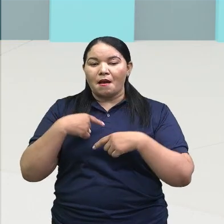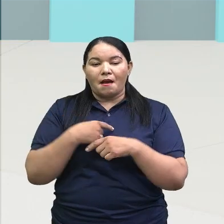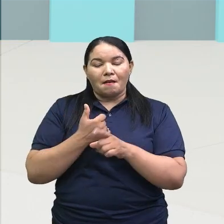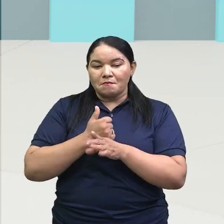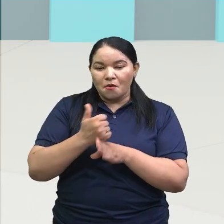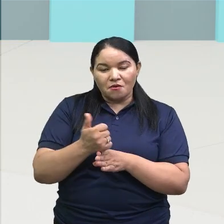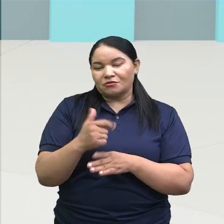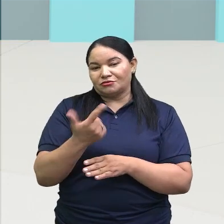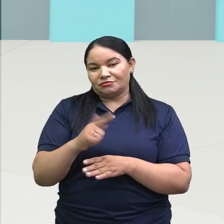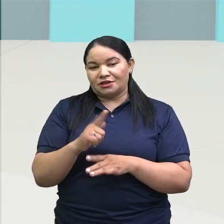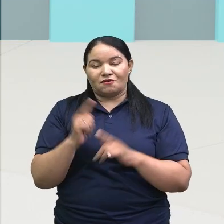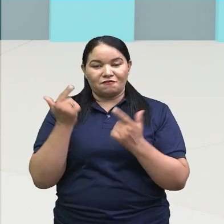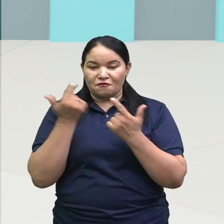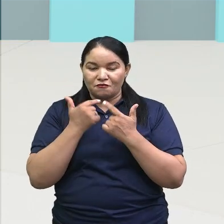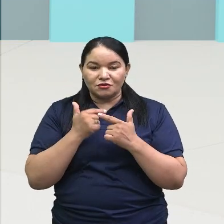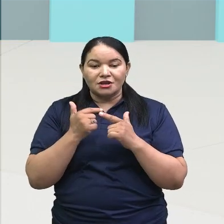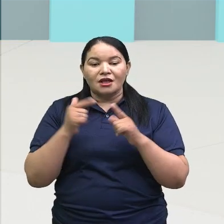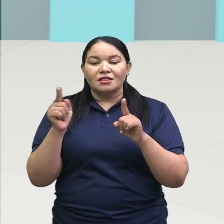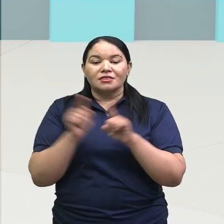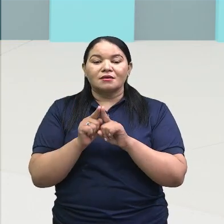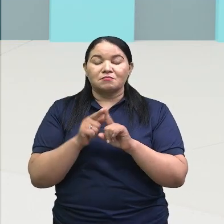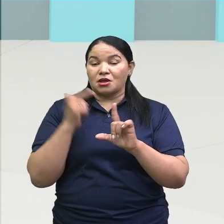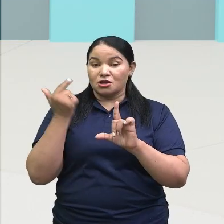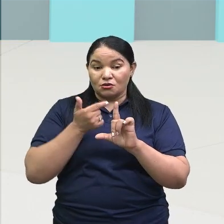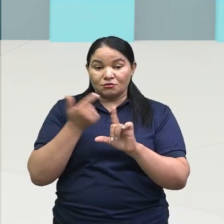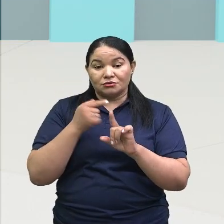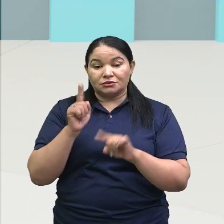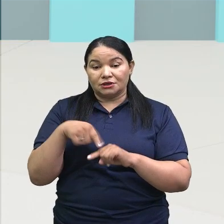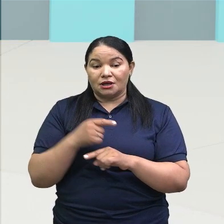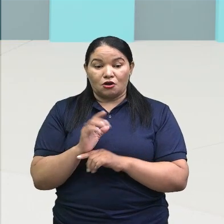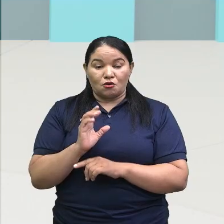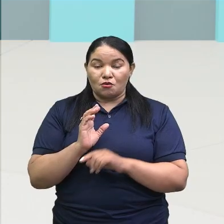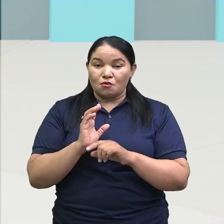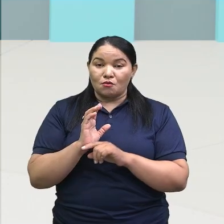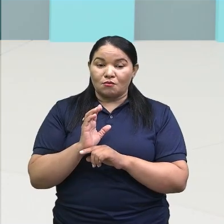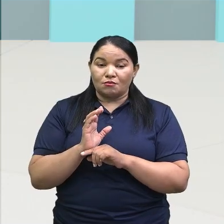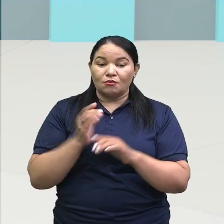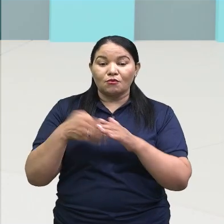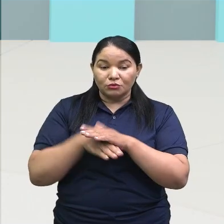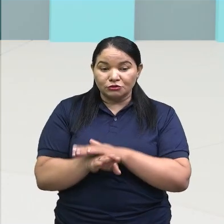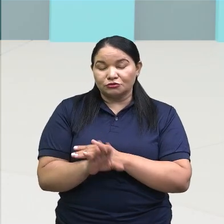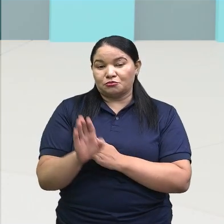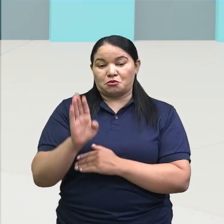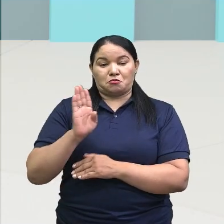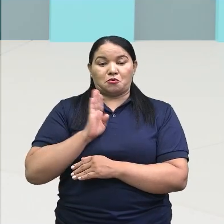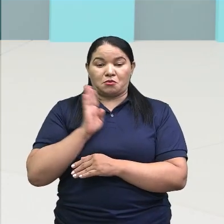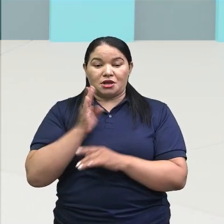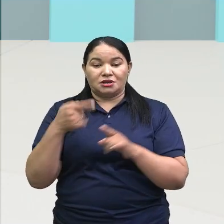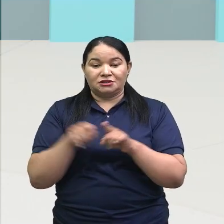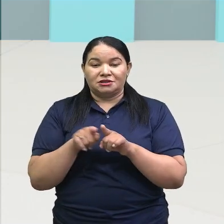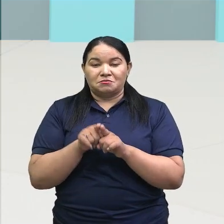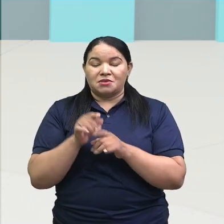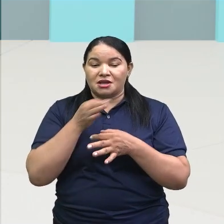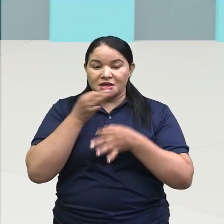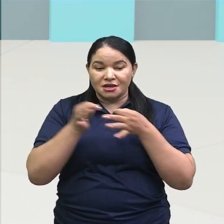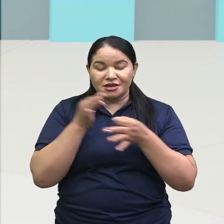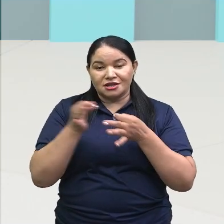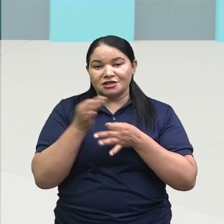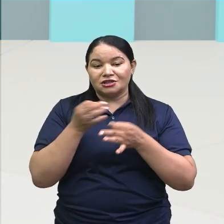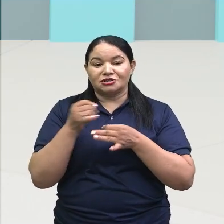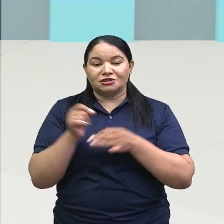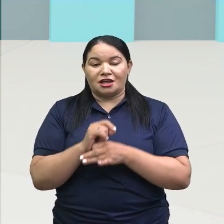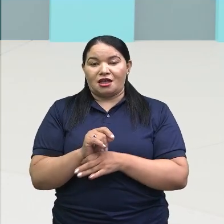motivo, e ironiza os fatos, aliás, os costumes burgueses, e faz críticas à hipocrisia e